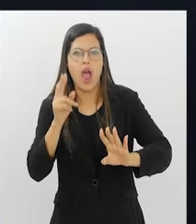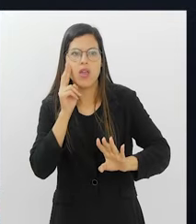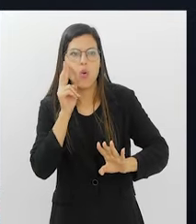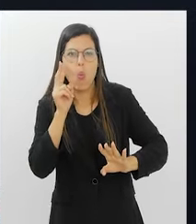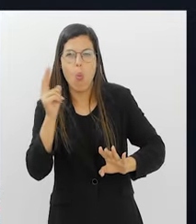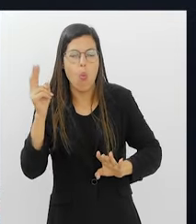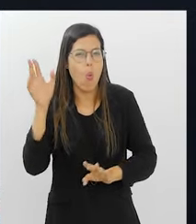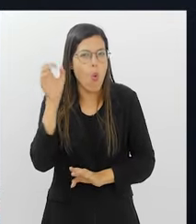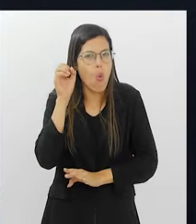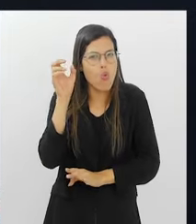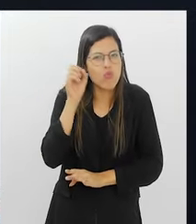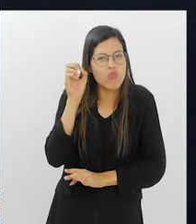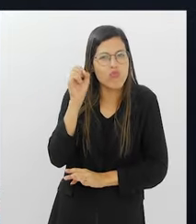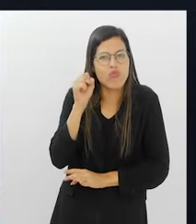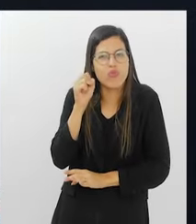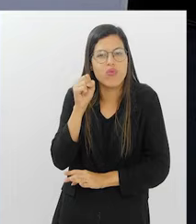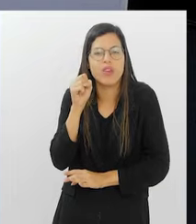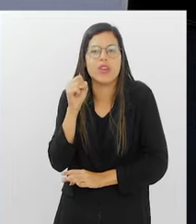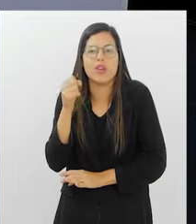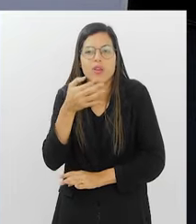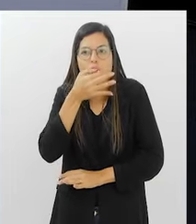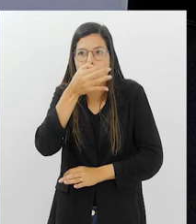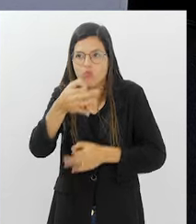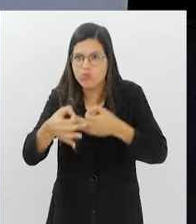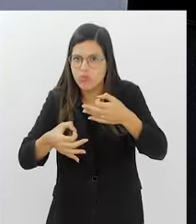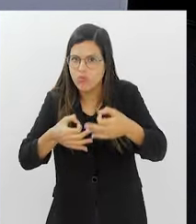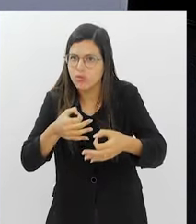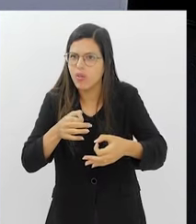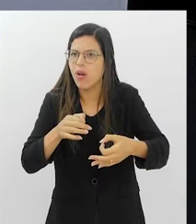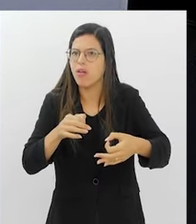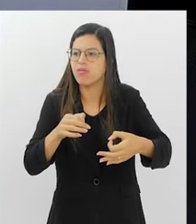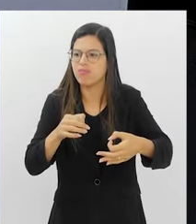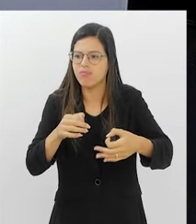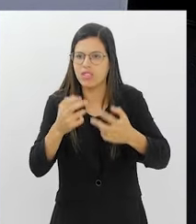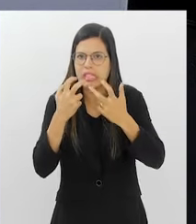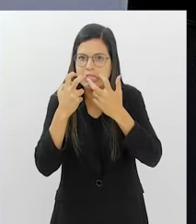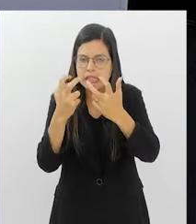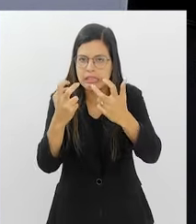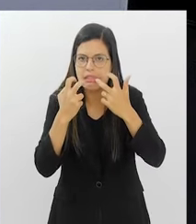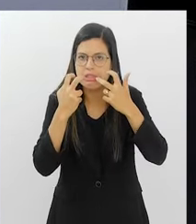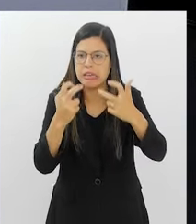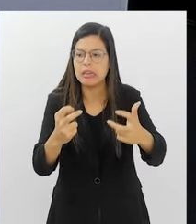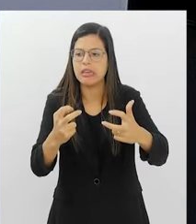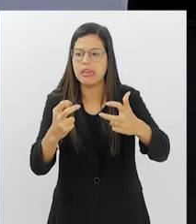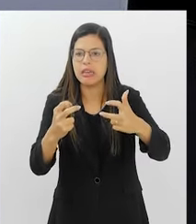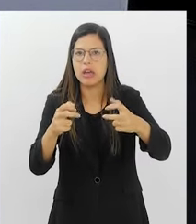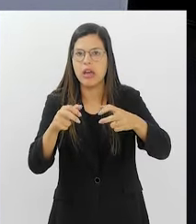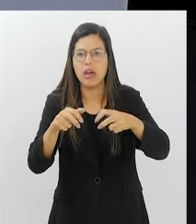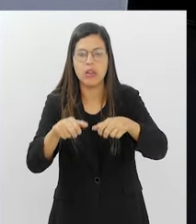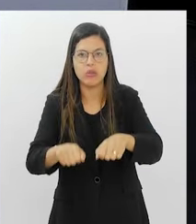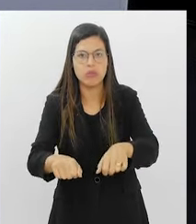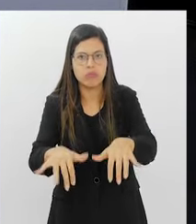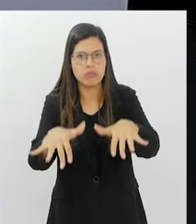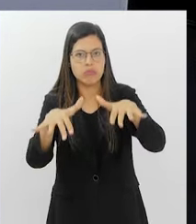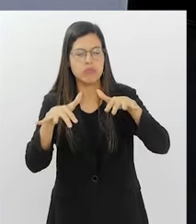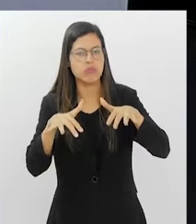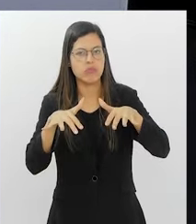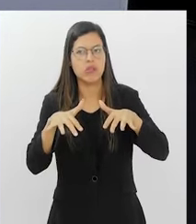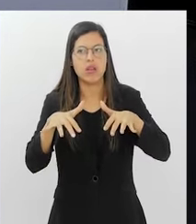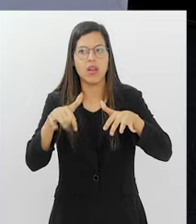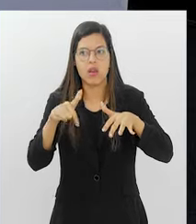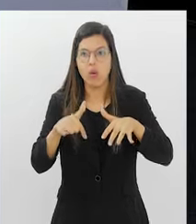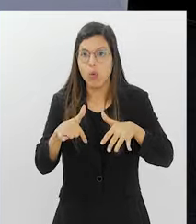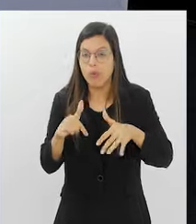aquilo eu nunca vi dessa maneira que aconteceu aconteceu alguma coisa aconte a gente eu nunca tremi